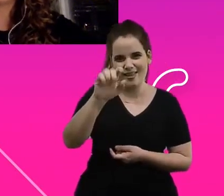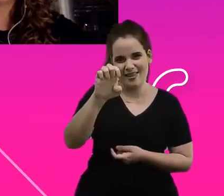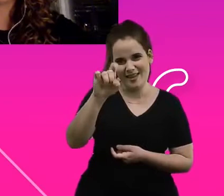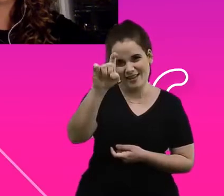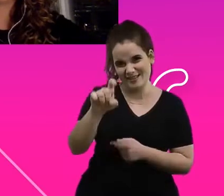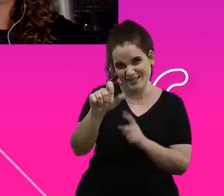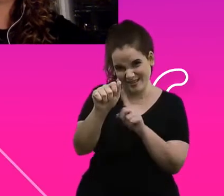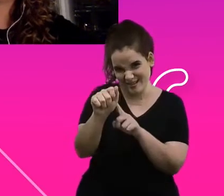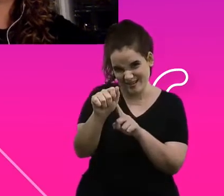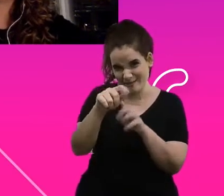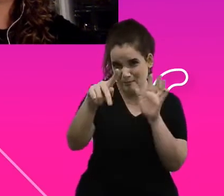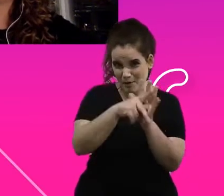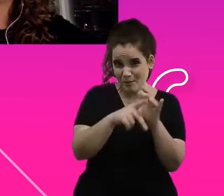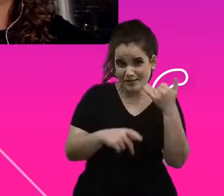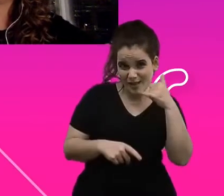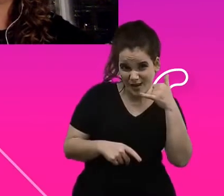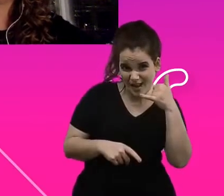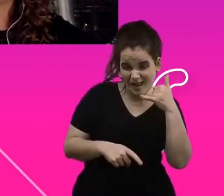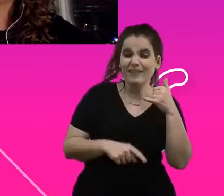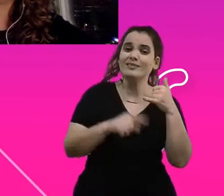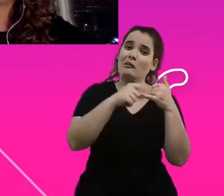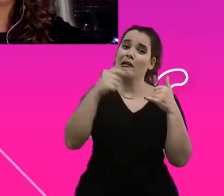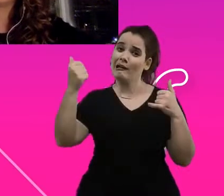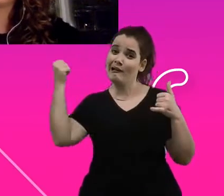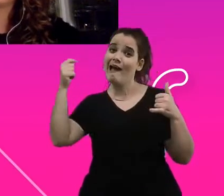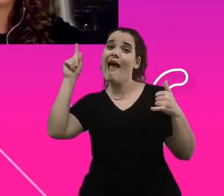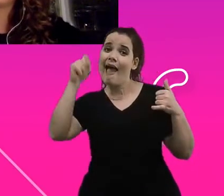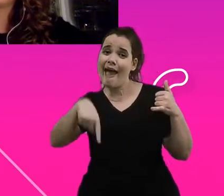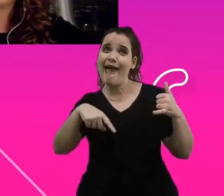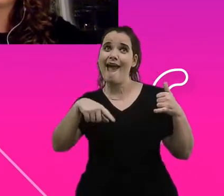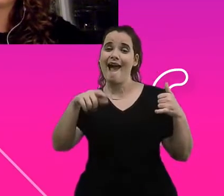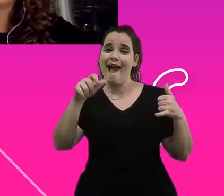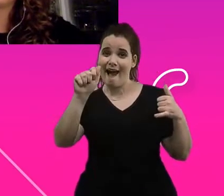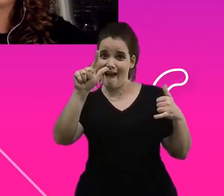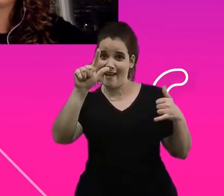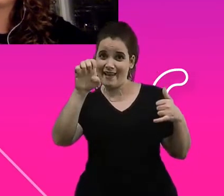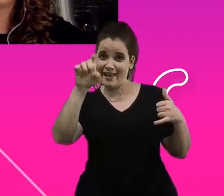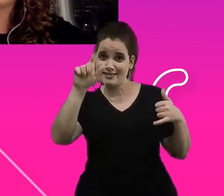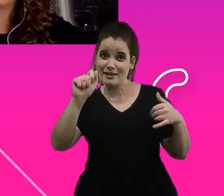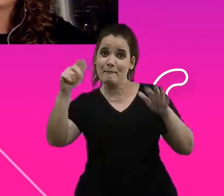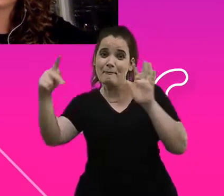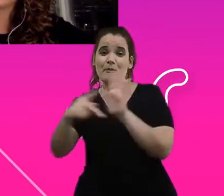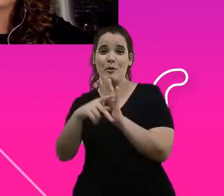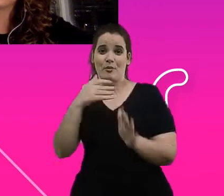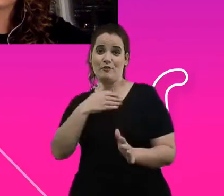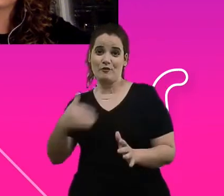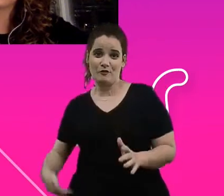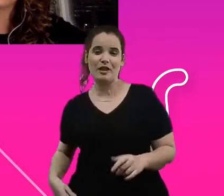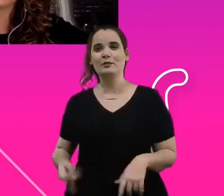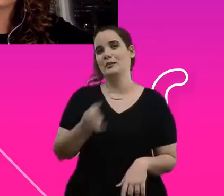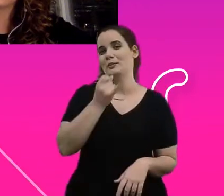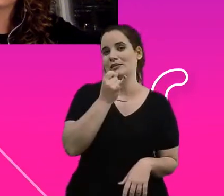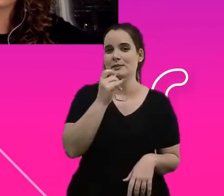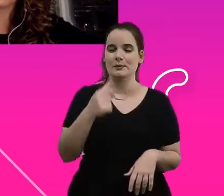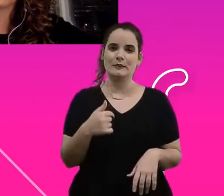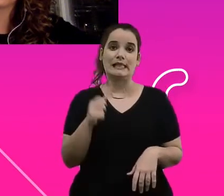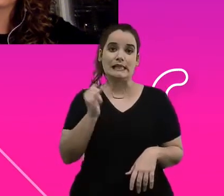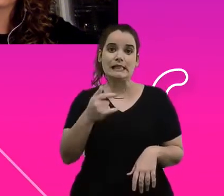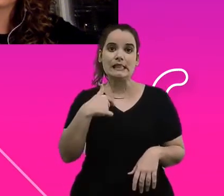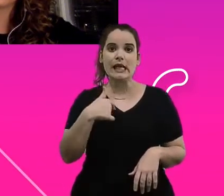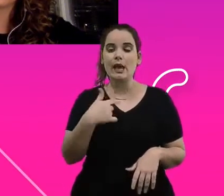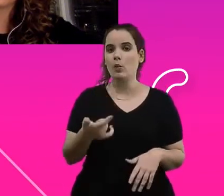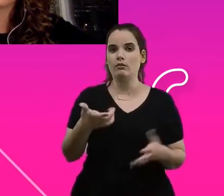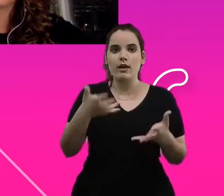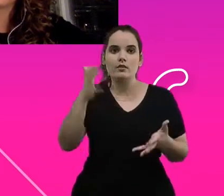organizações. Portanto, se eu for, por exemplo, o governo de Brasília e quiser saber como otimizar os transportes públicos da